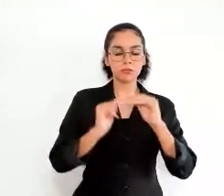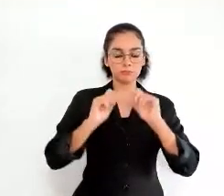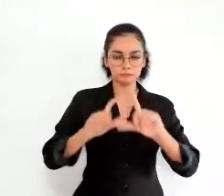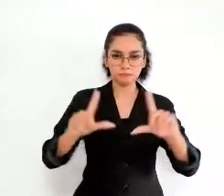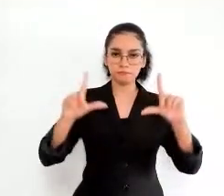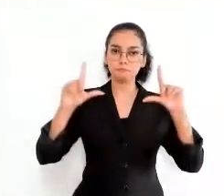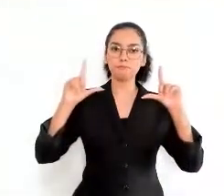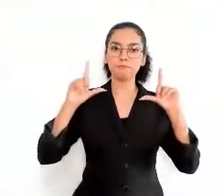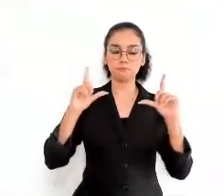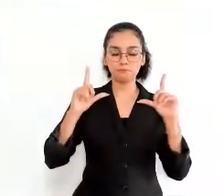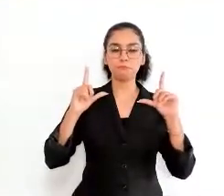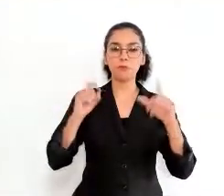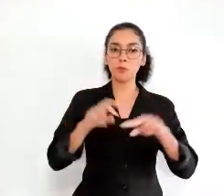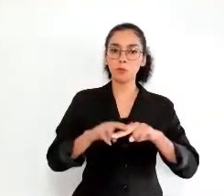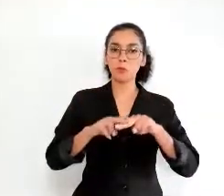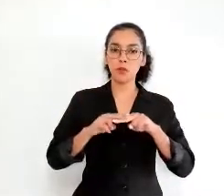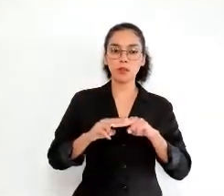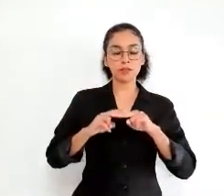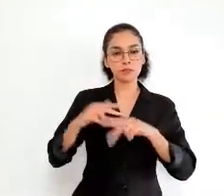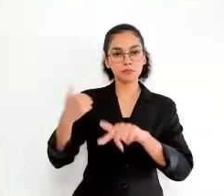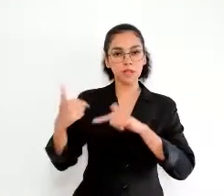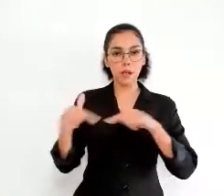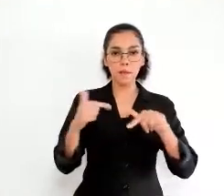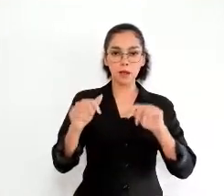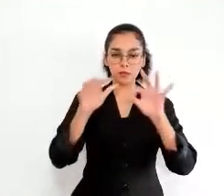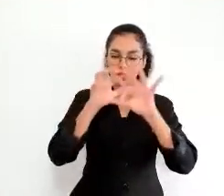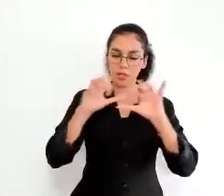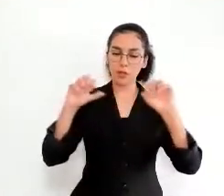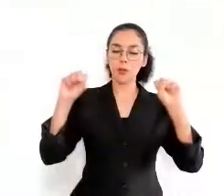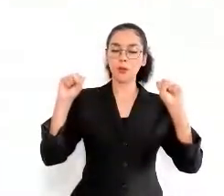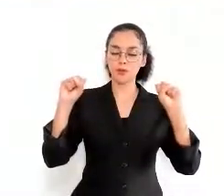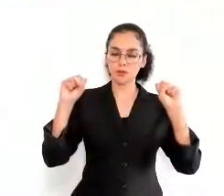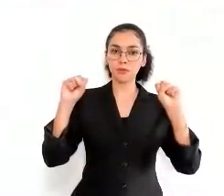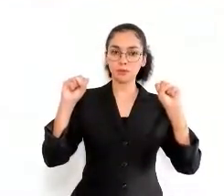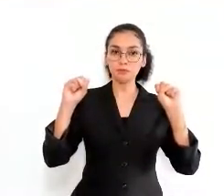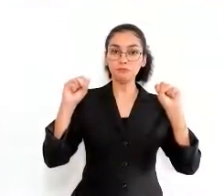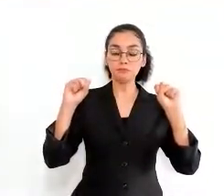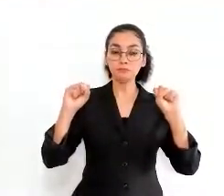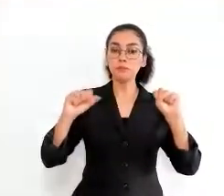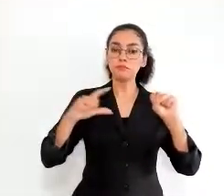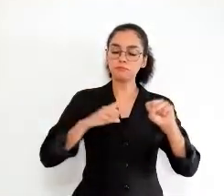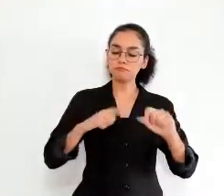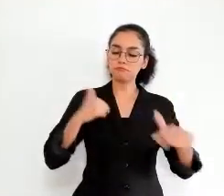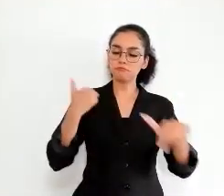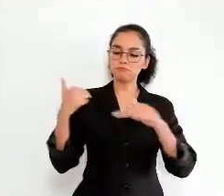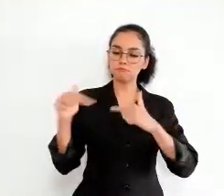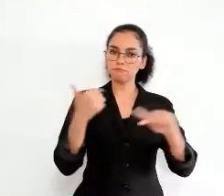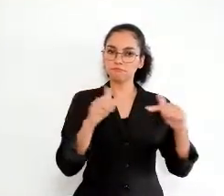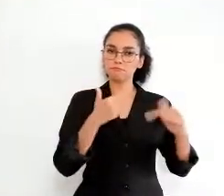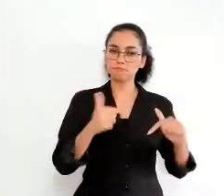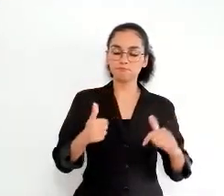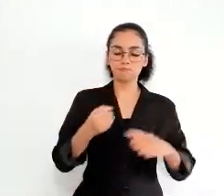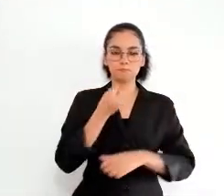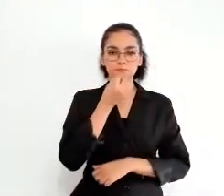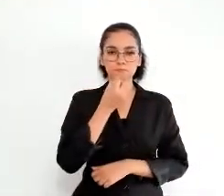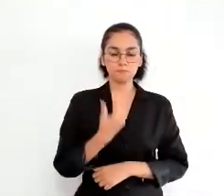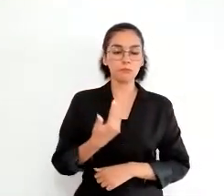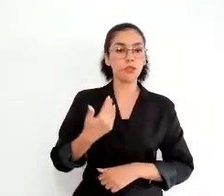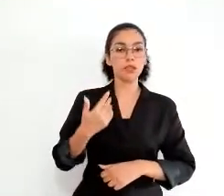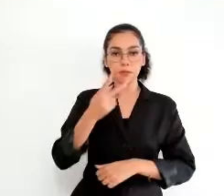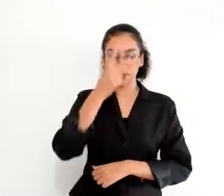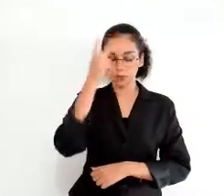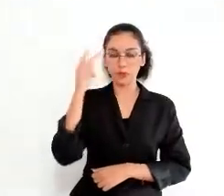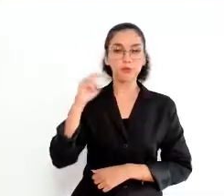das atividades desta corte, tendo prestado notáveis serviços à Justiça Potiguar e